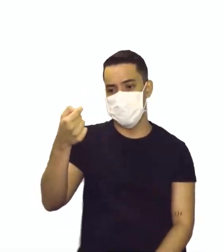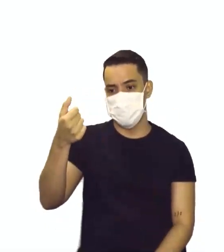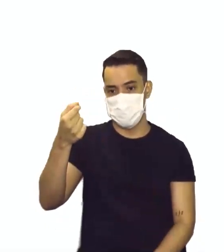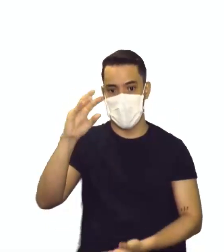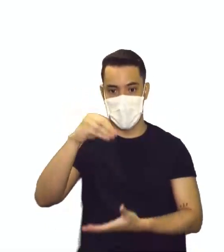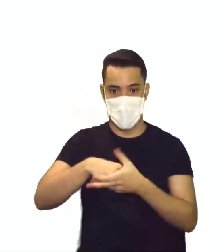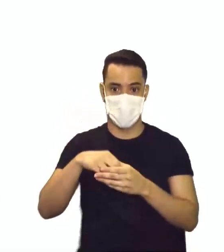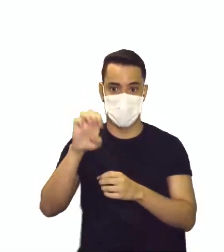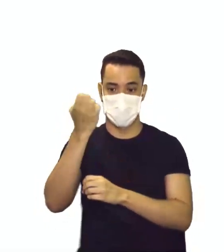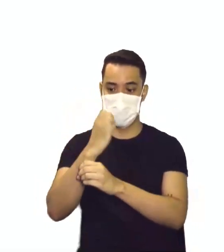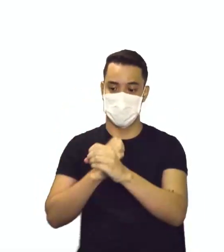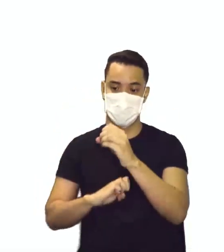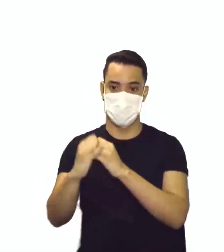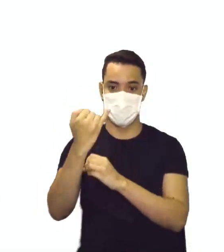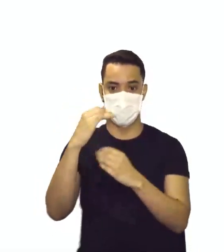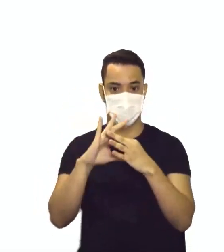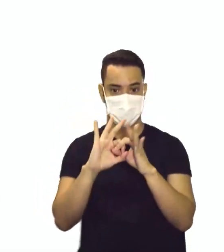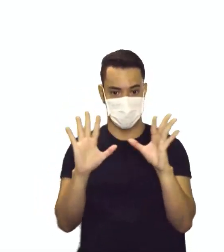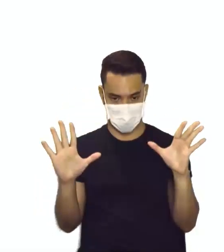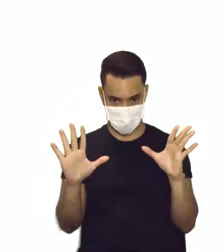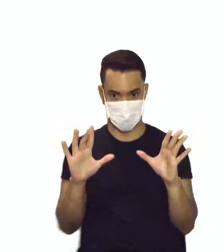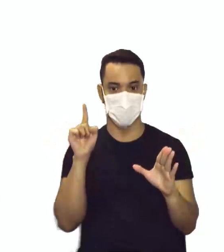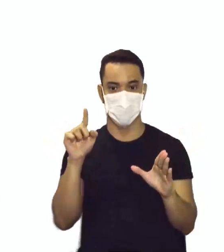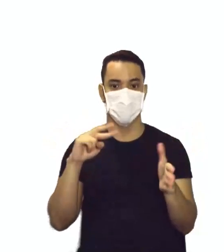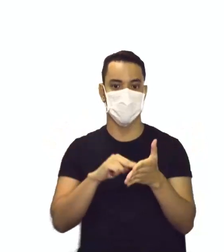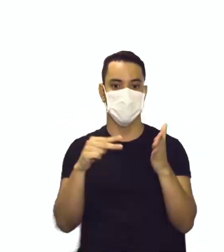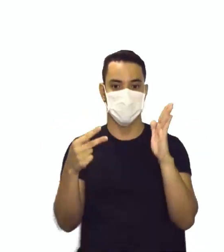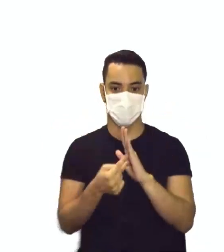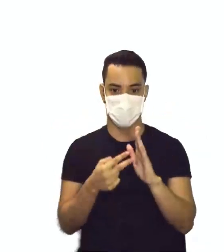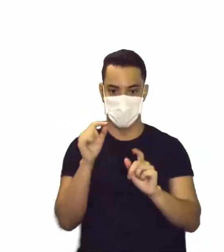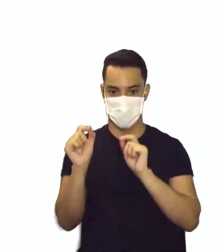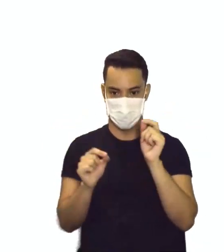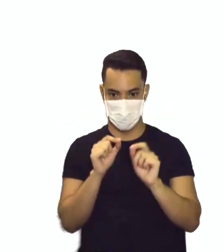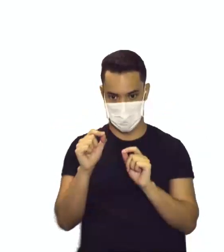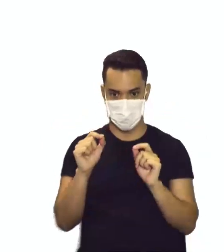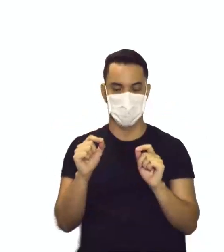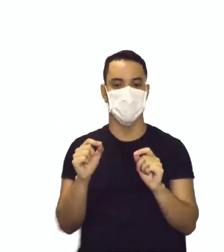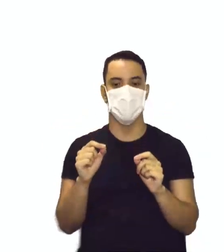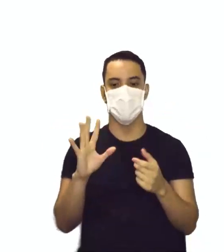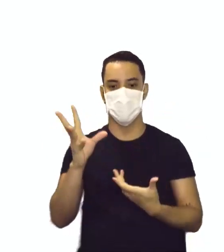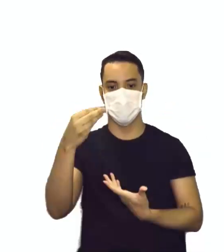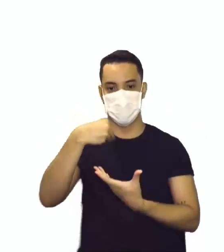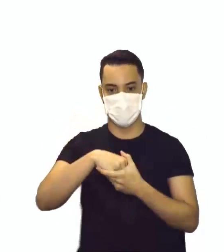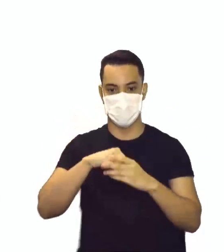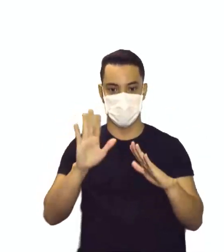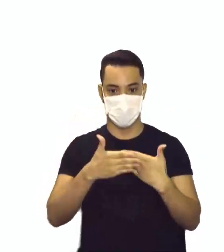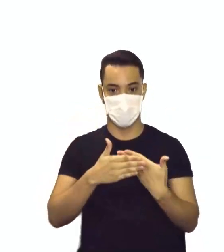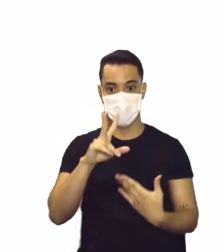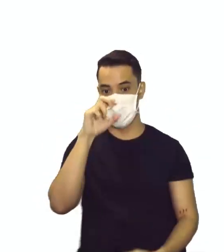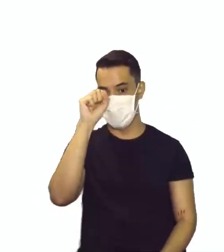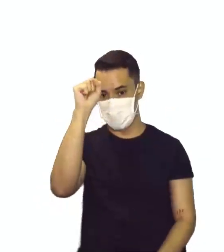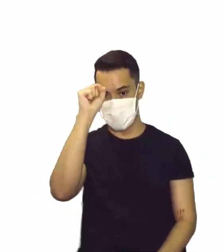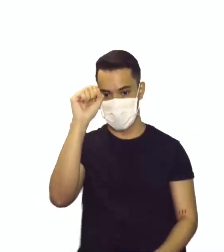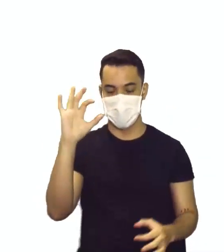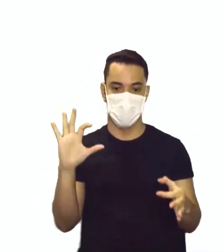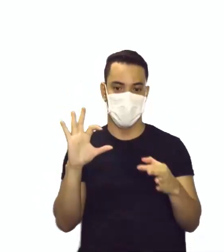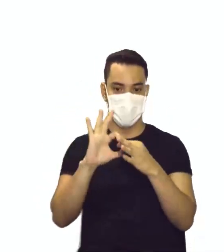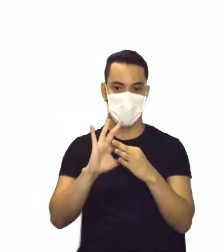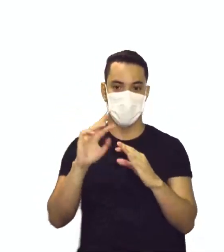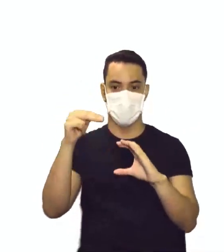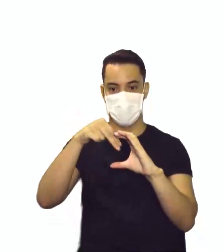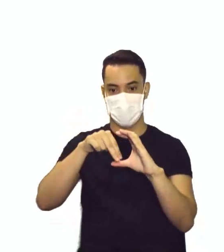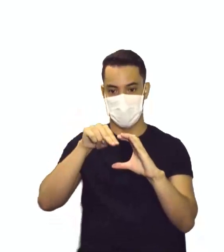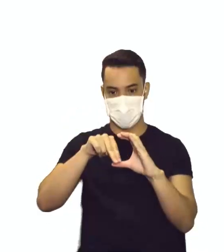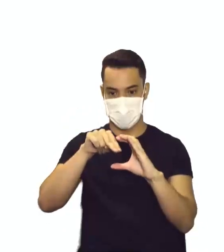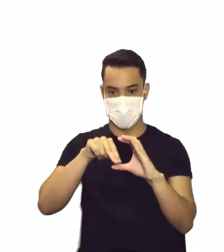elétrons livres. Isso faz com que os elétrons dos isolantes estejam fortemente ligados ao